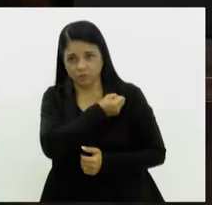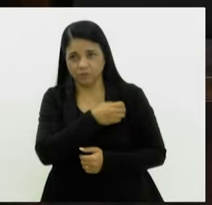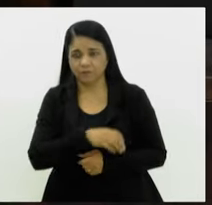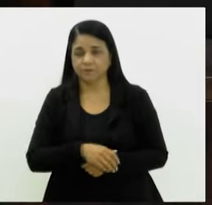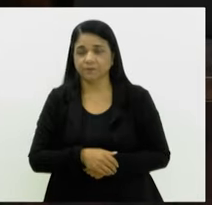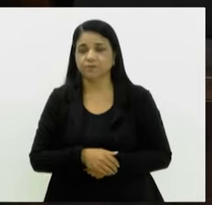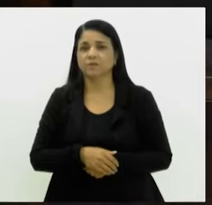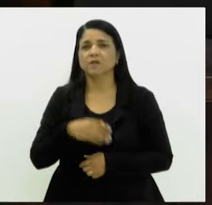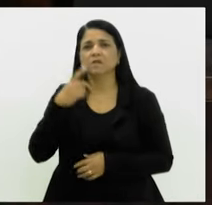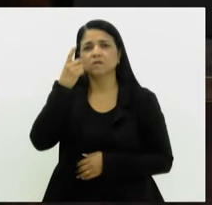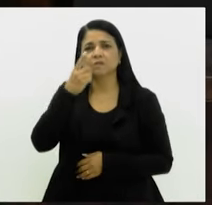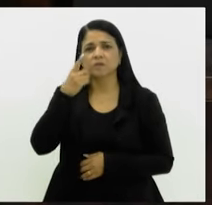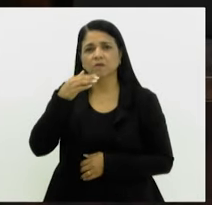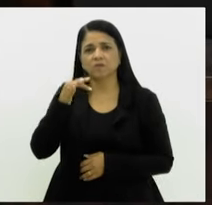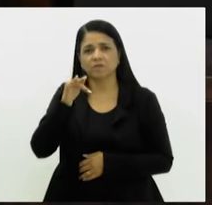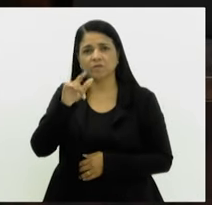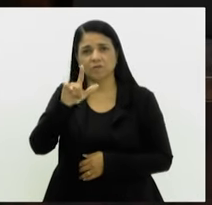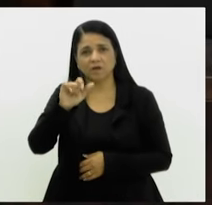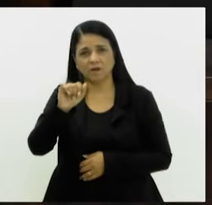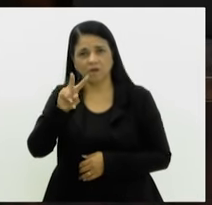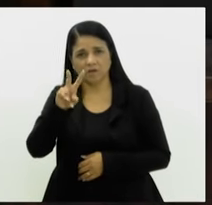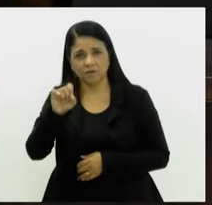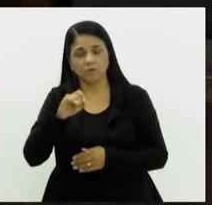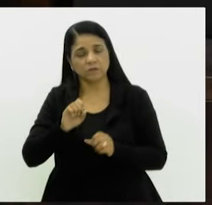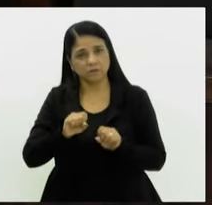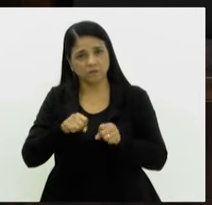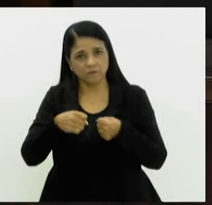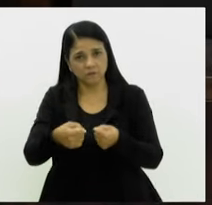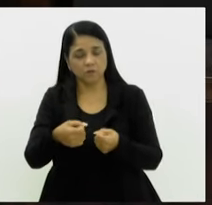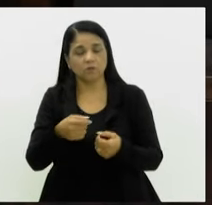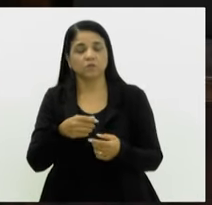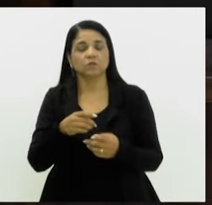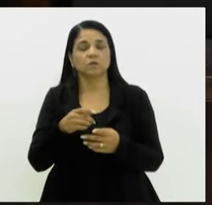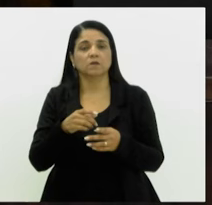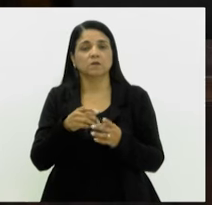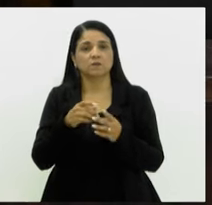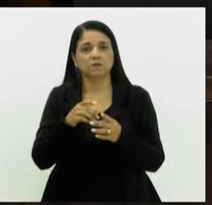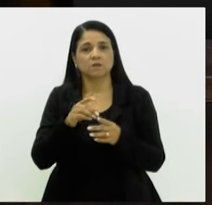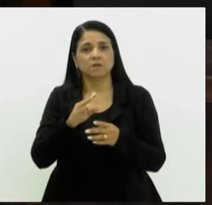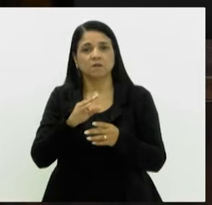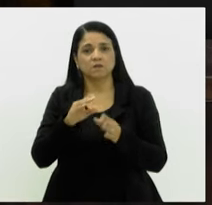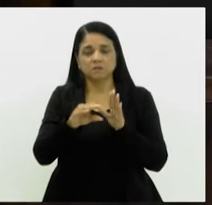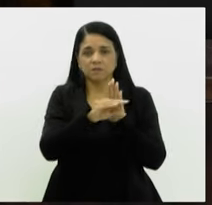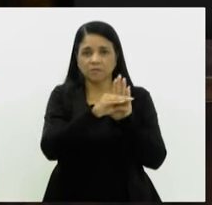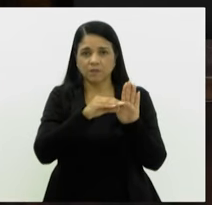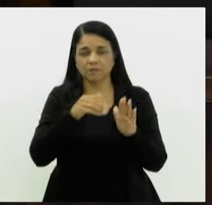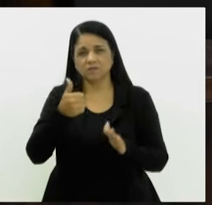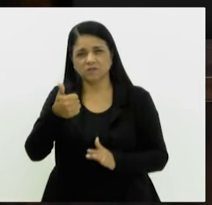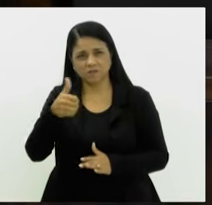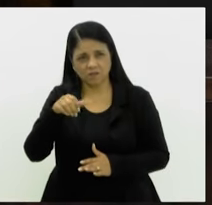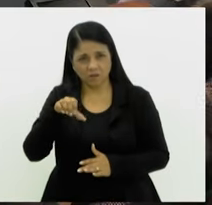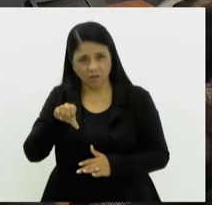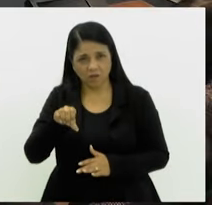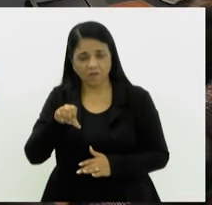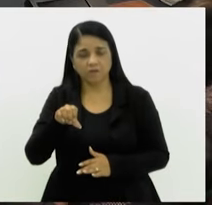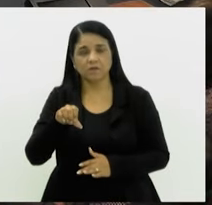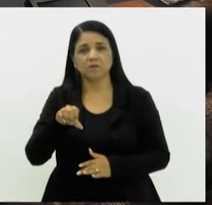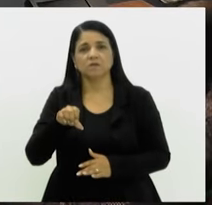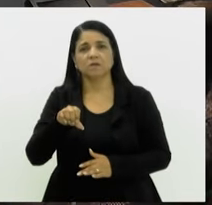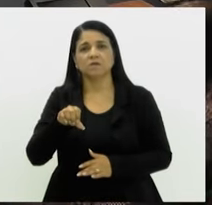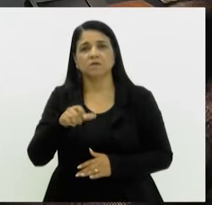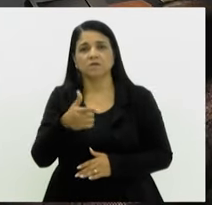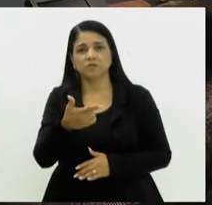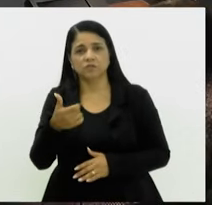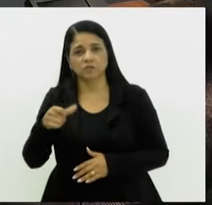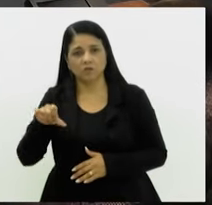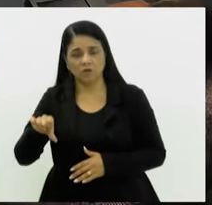Deputado Flávio Serafini também fez a defesa das emendas 19, 29 e 30. Estou certa, deputado?